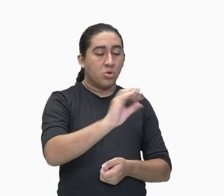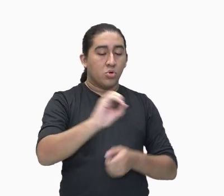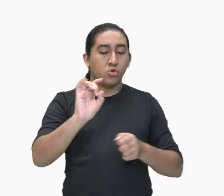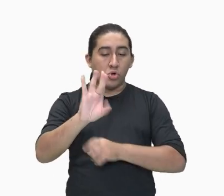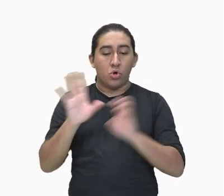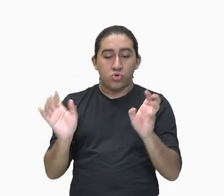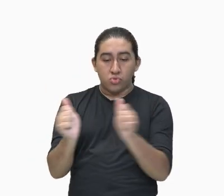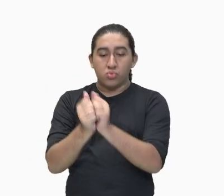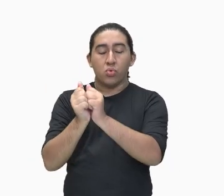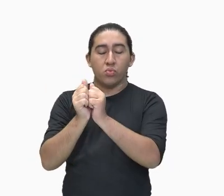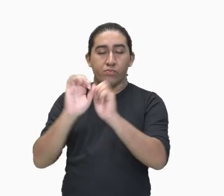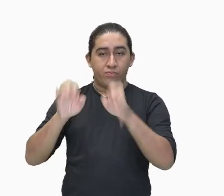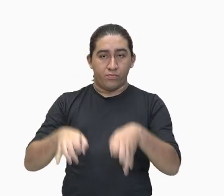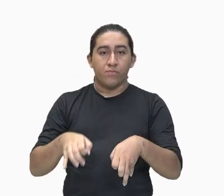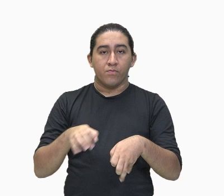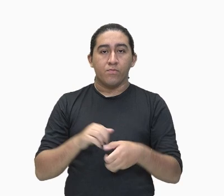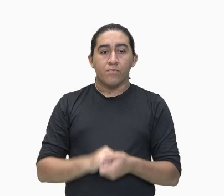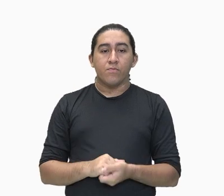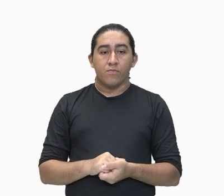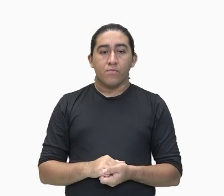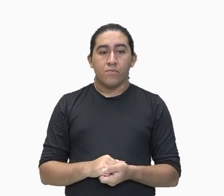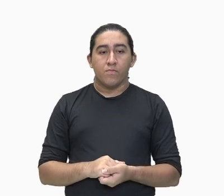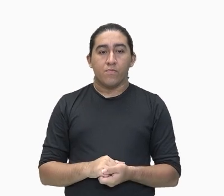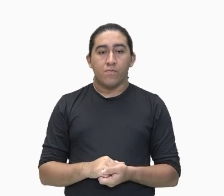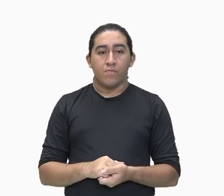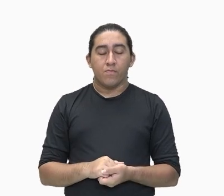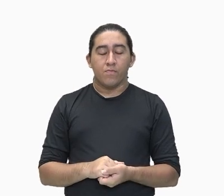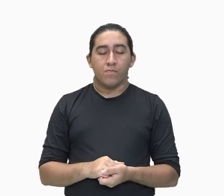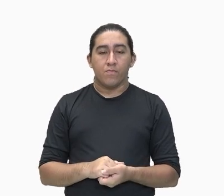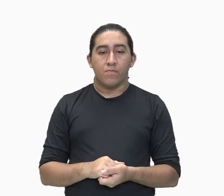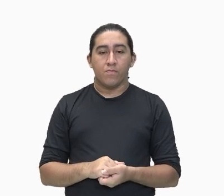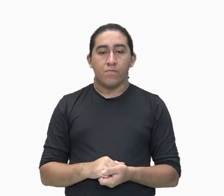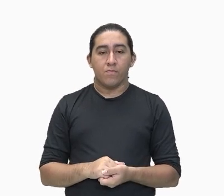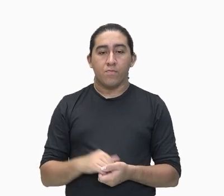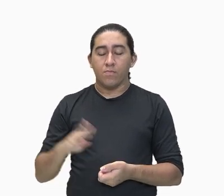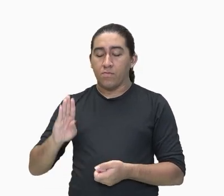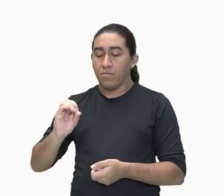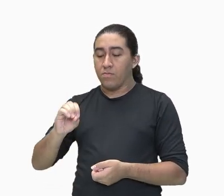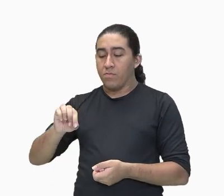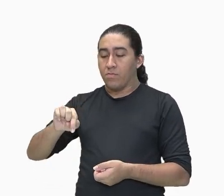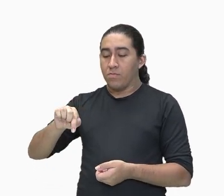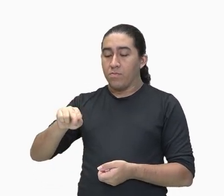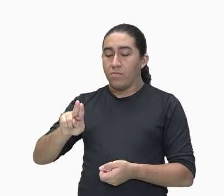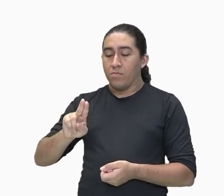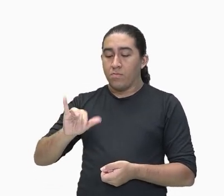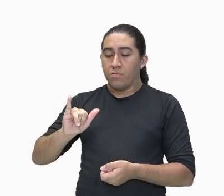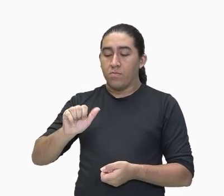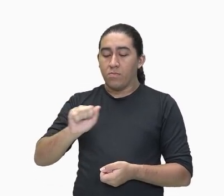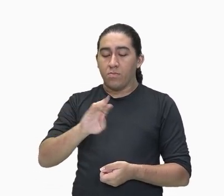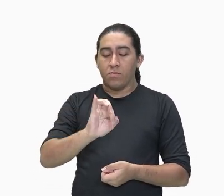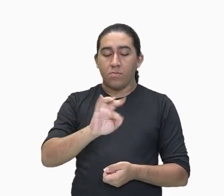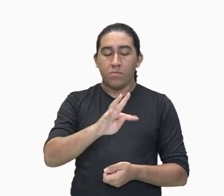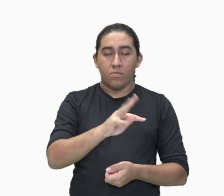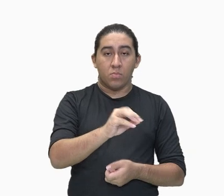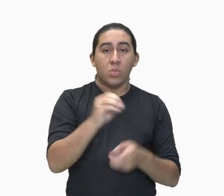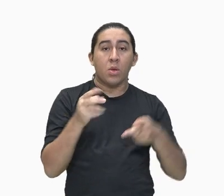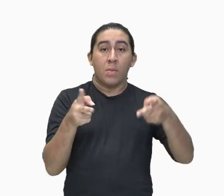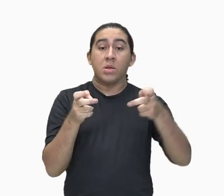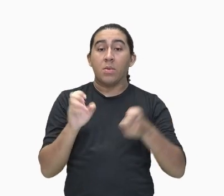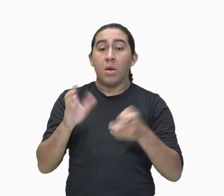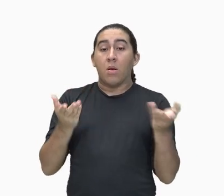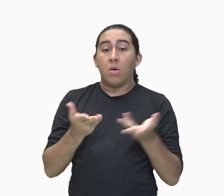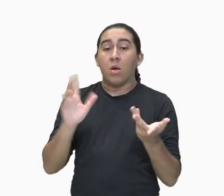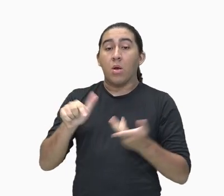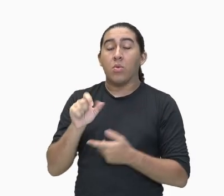Só ajustou. Então, por isso, justaposição. Boquiaberto, olha só, boca, veja a diferença,